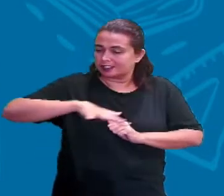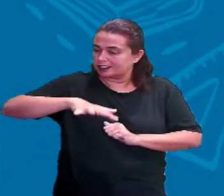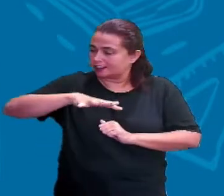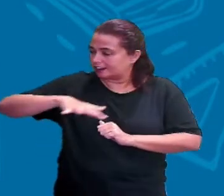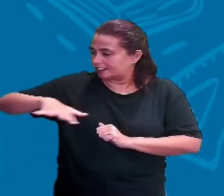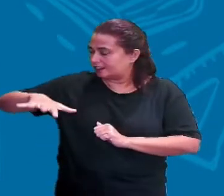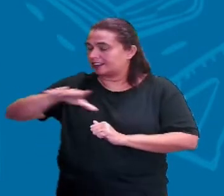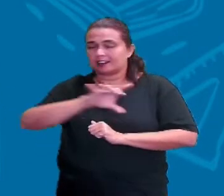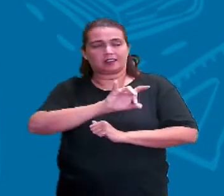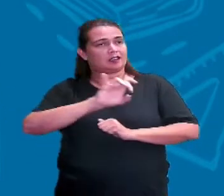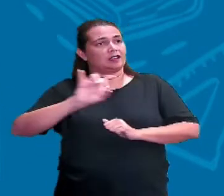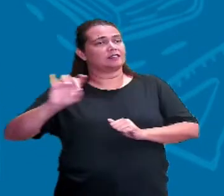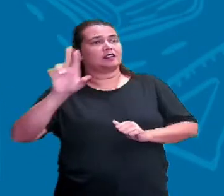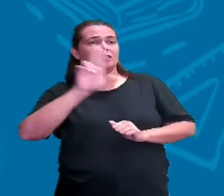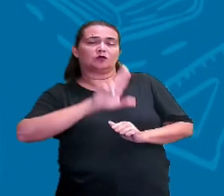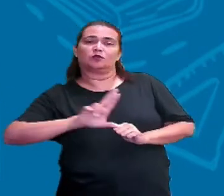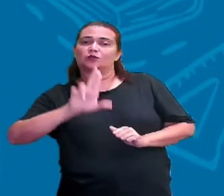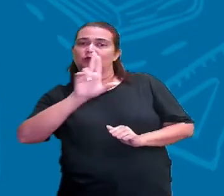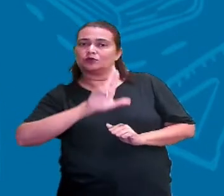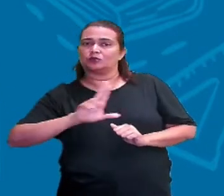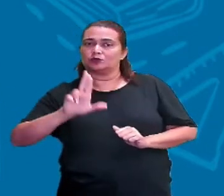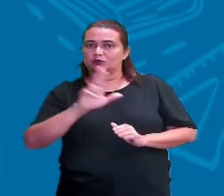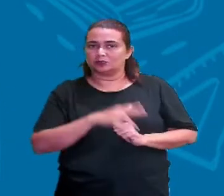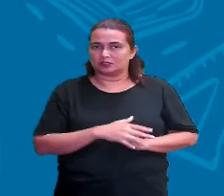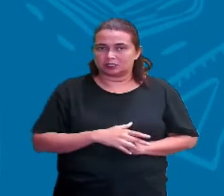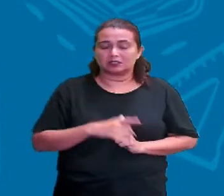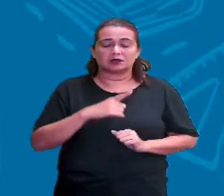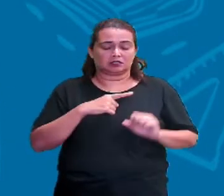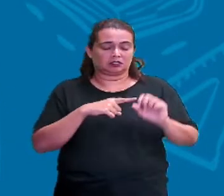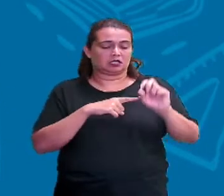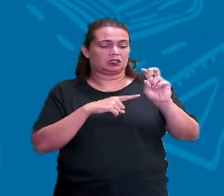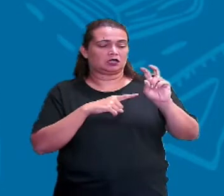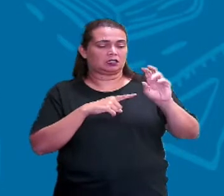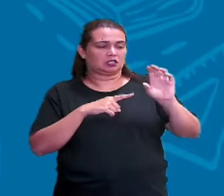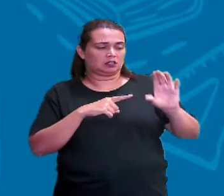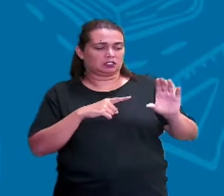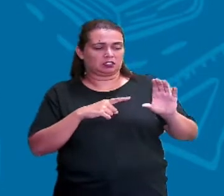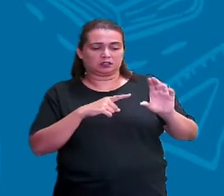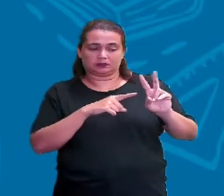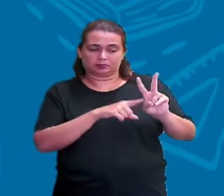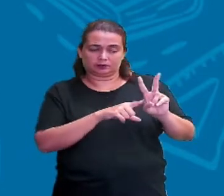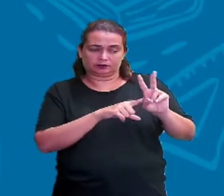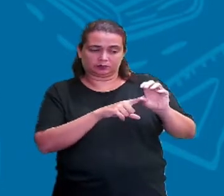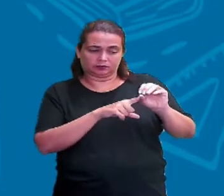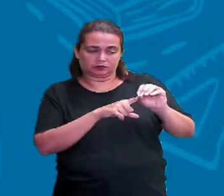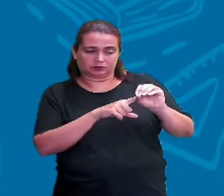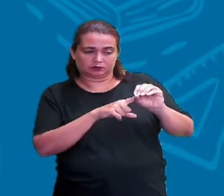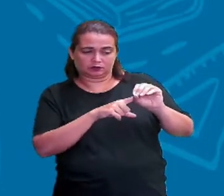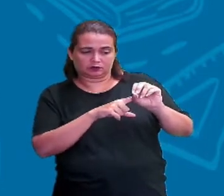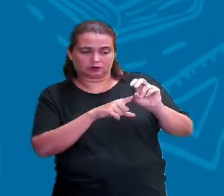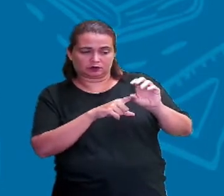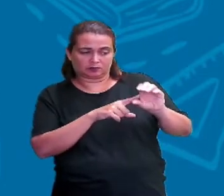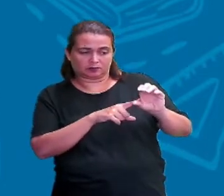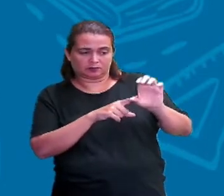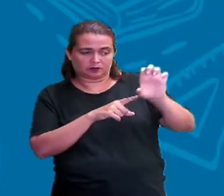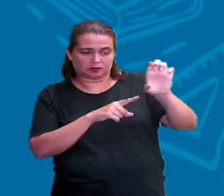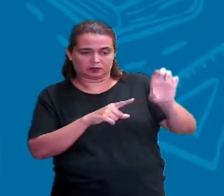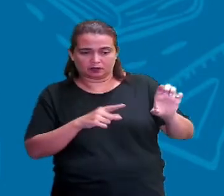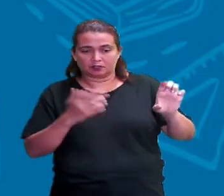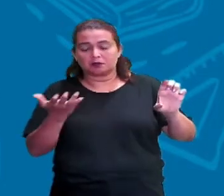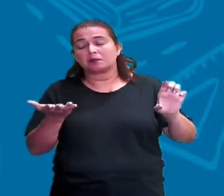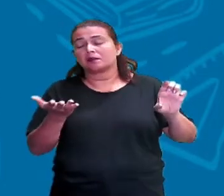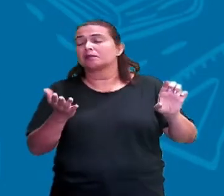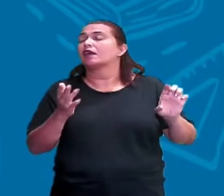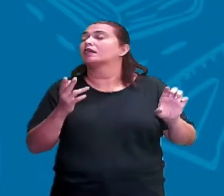informais, né, embora a gente tenha a forma você, mas é muito comum o uso da abreviação se, né? Você